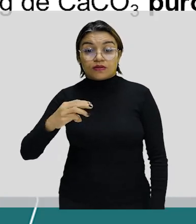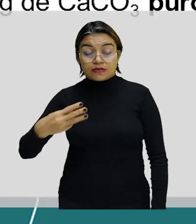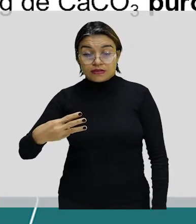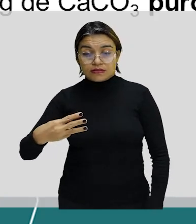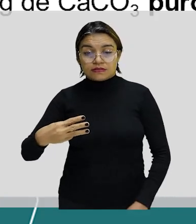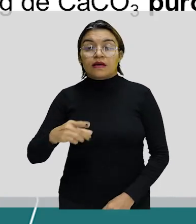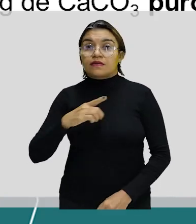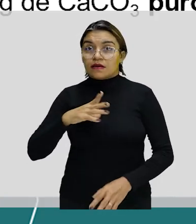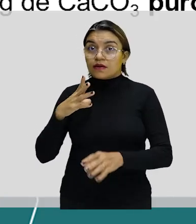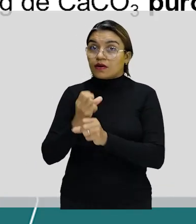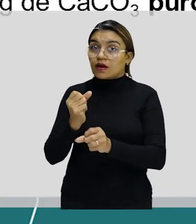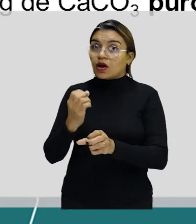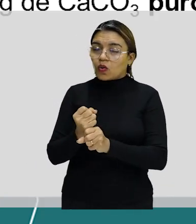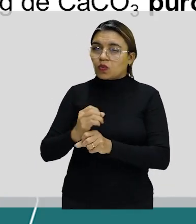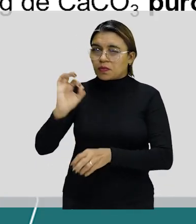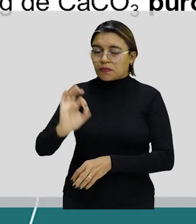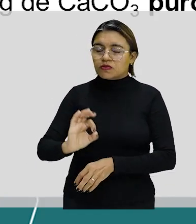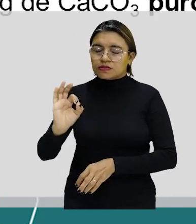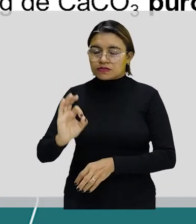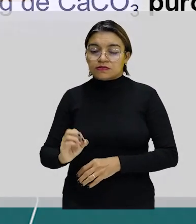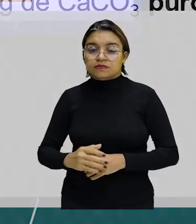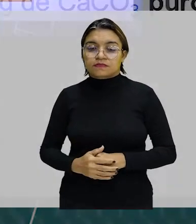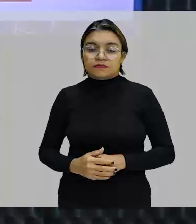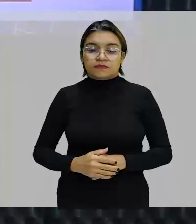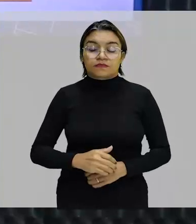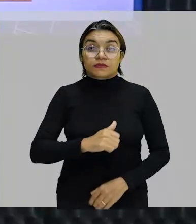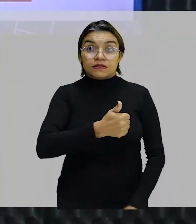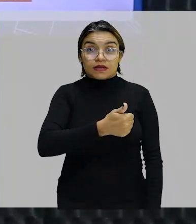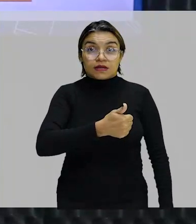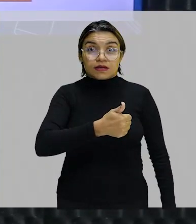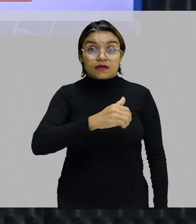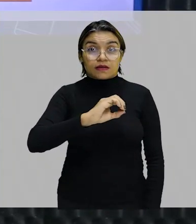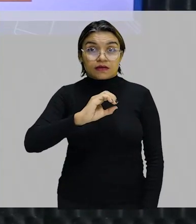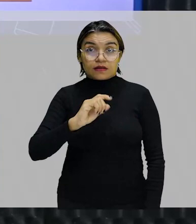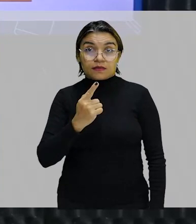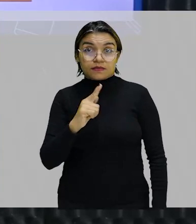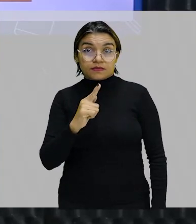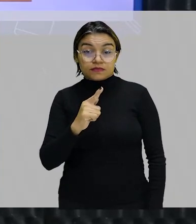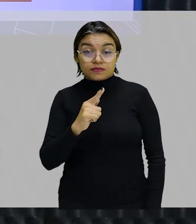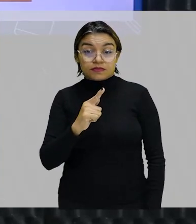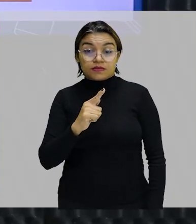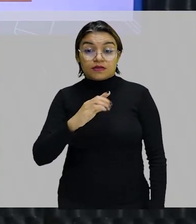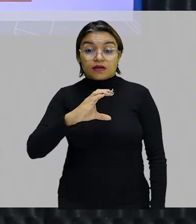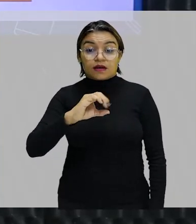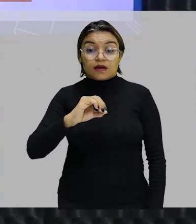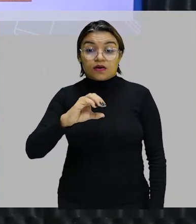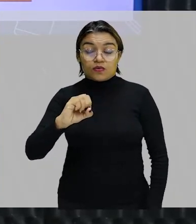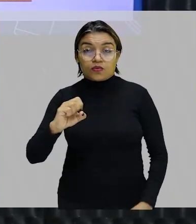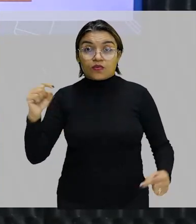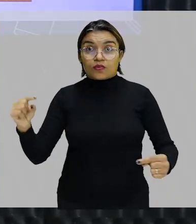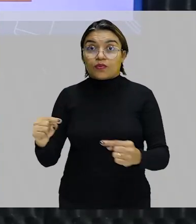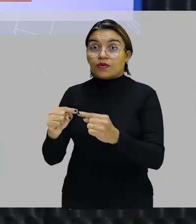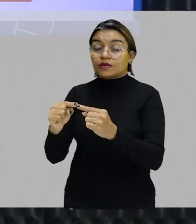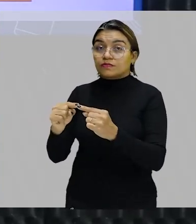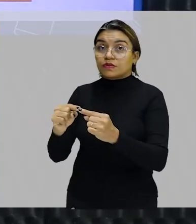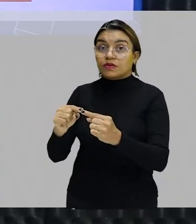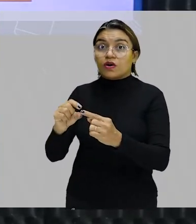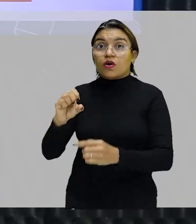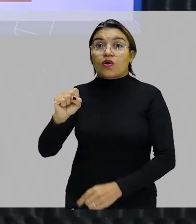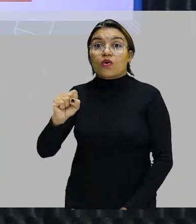seguinte cálculo de porcentagem. Ó, 100 gramas de calcita, certo? Corresponde a